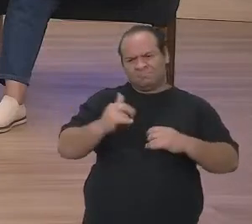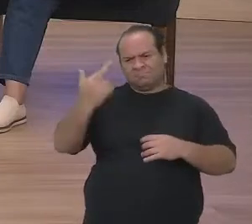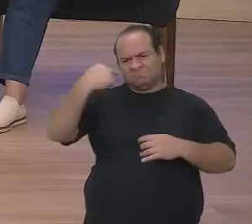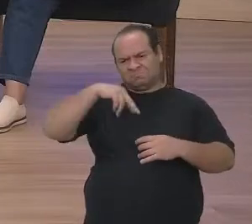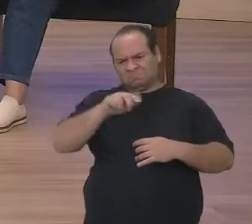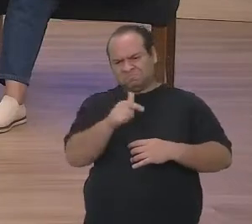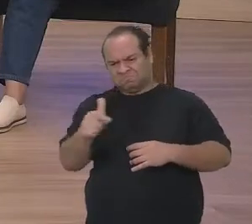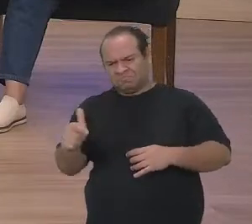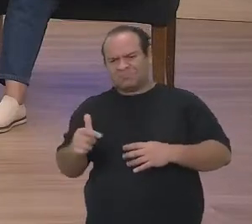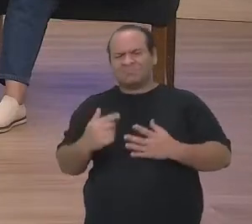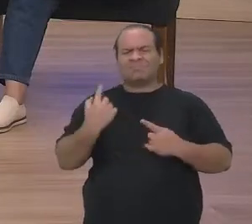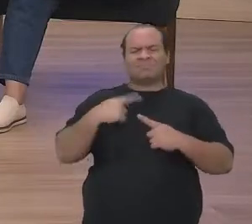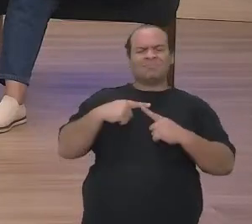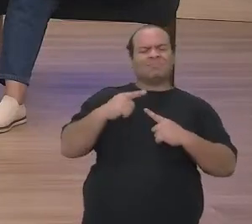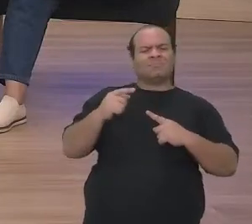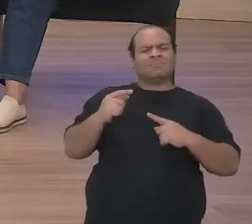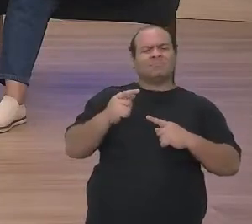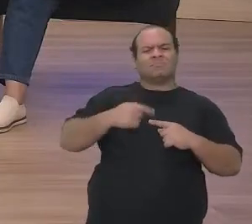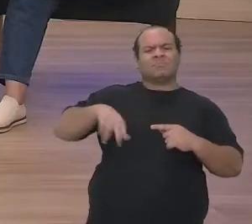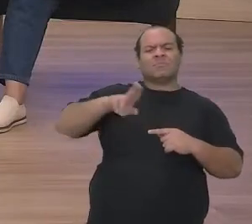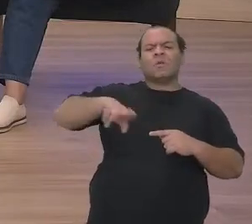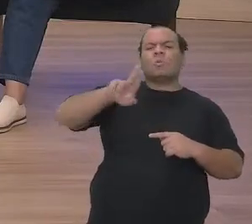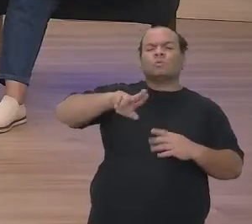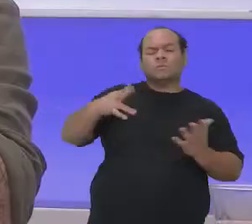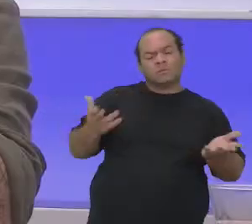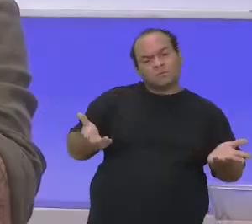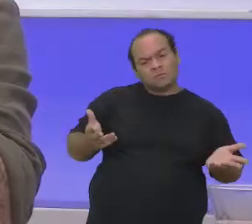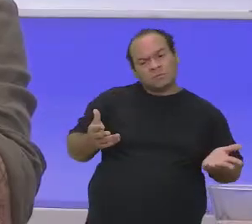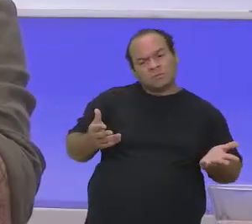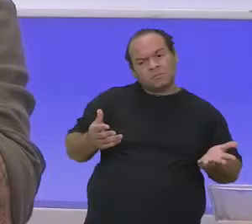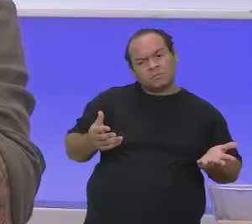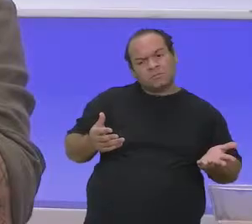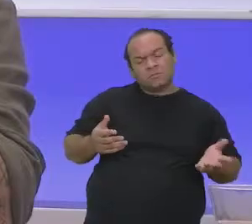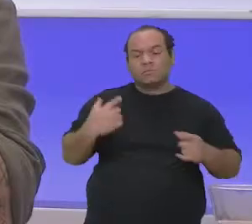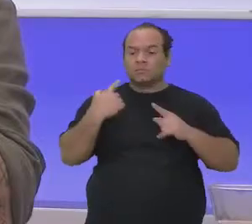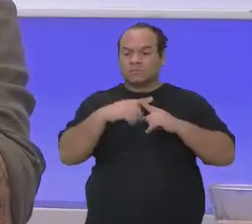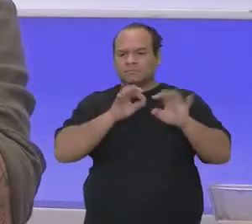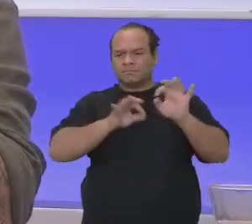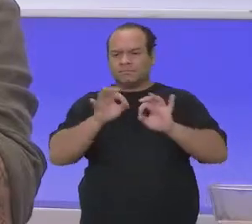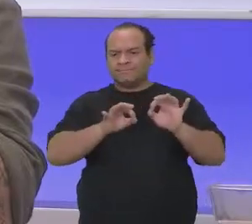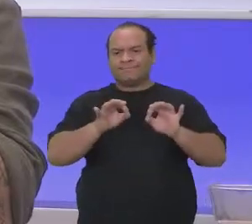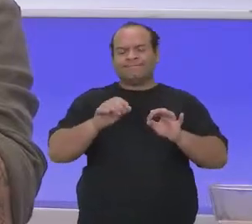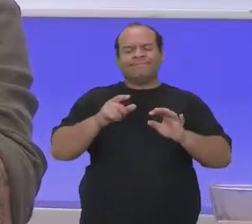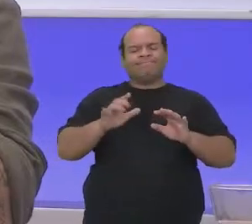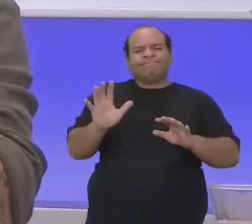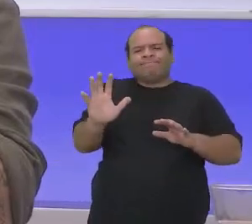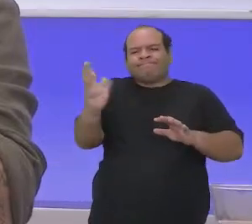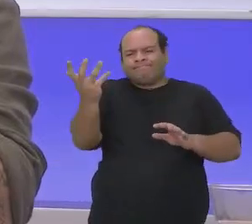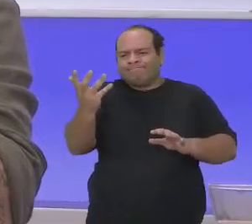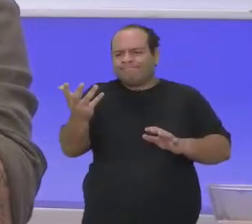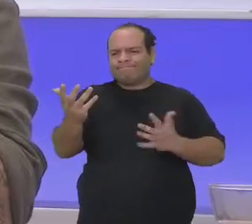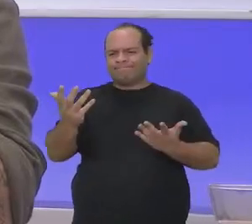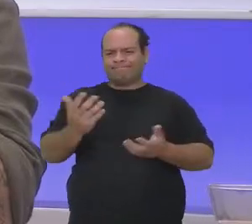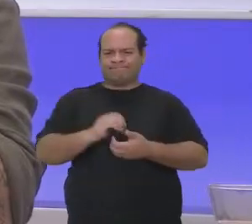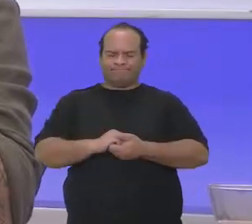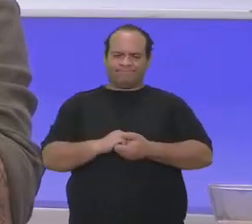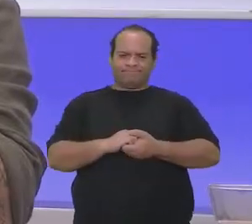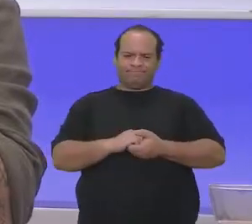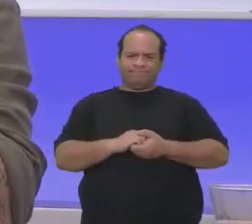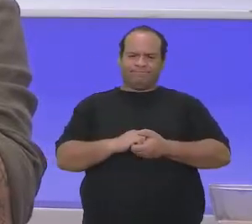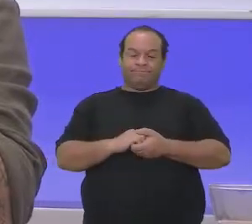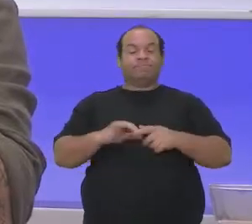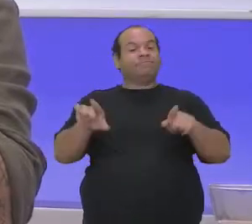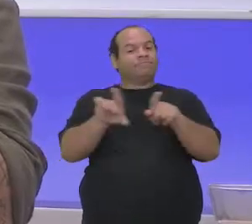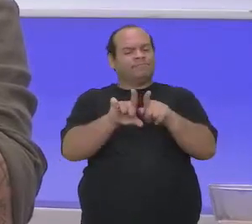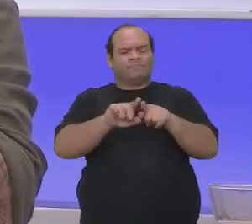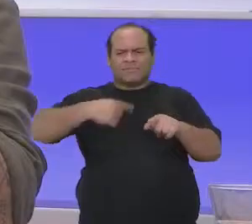renovável, poxa, por que a gente ainda está utilizando ela, né? Quais são os impactos que a gente tem no sistema elétrico? E a